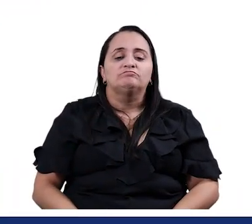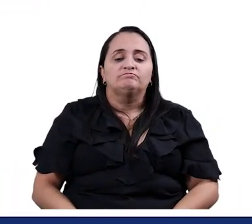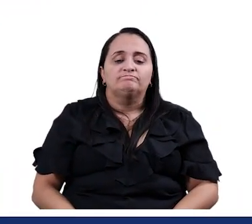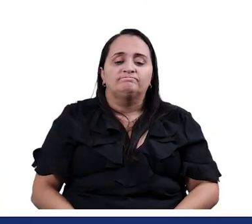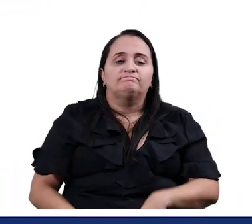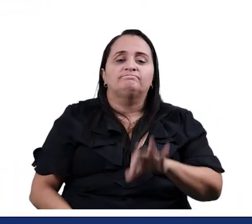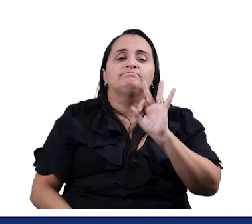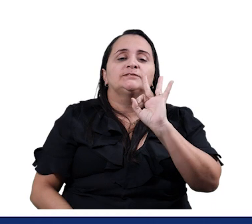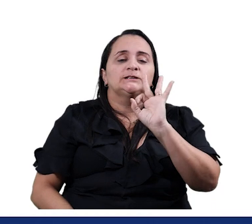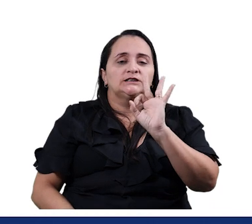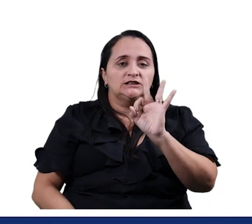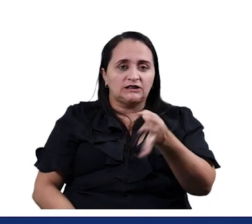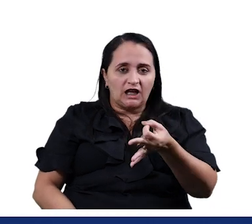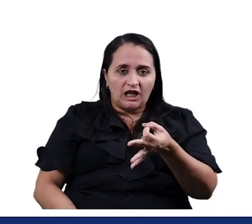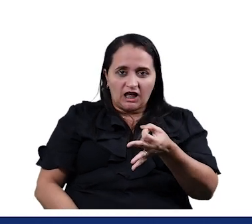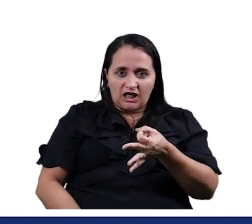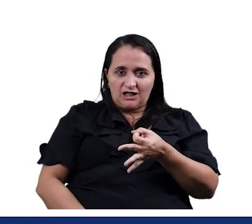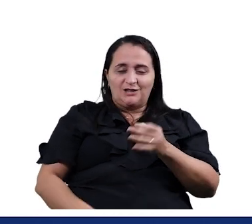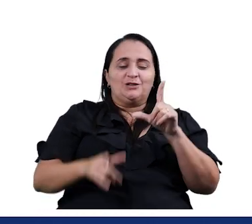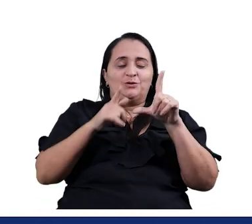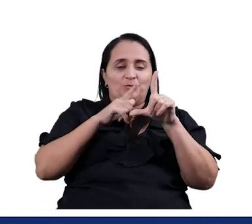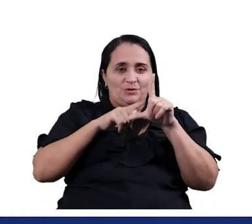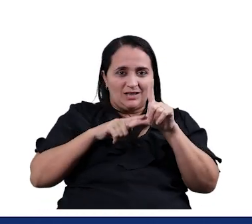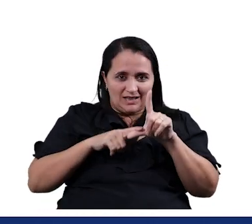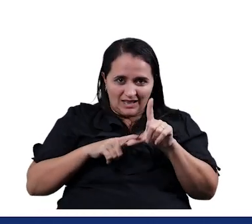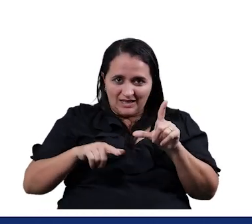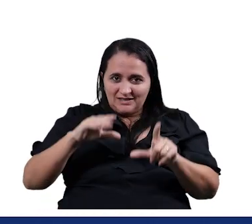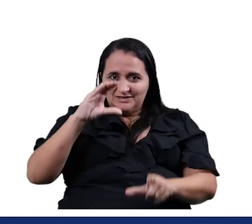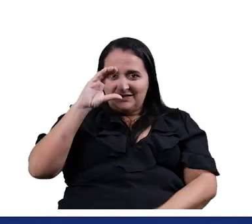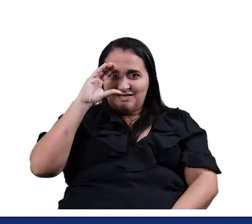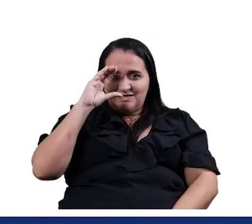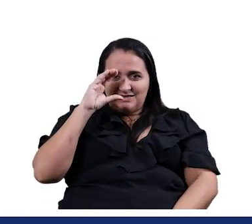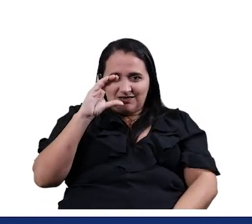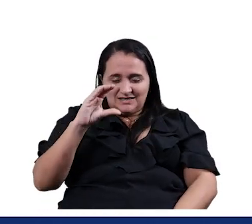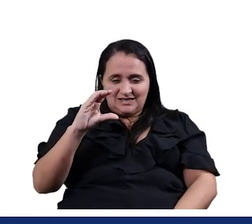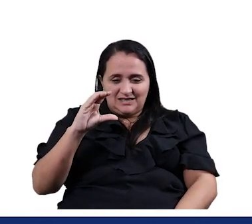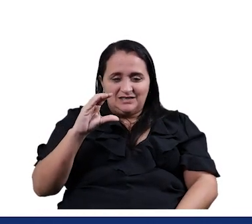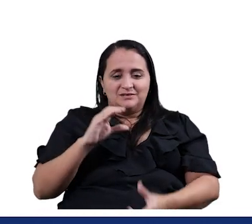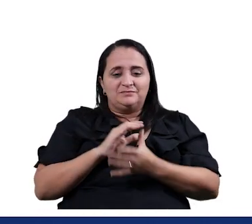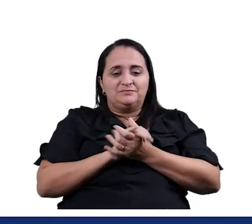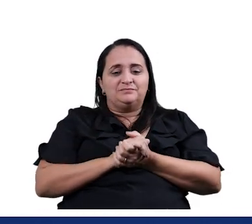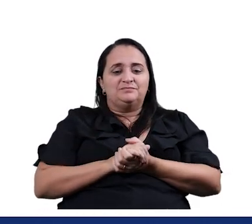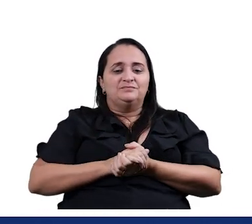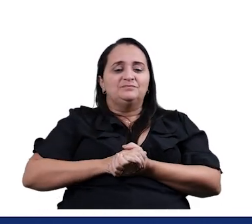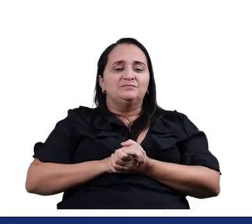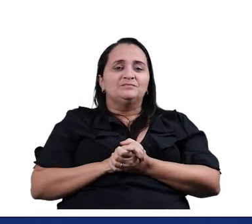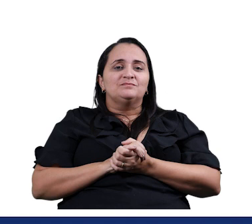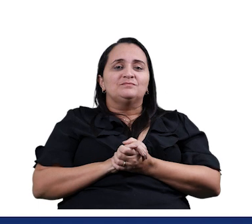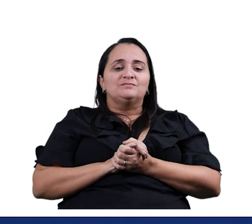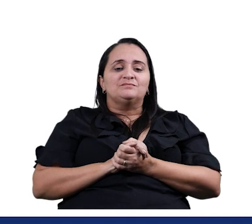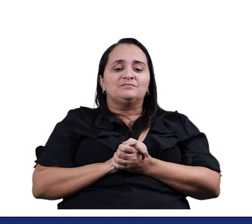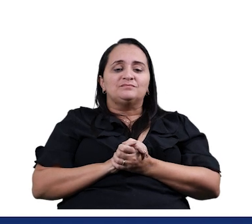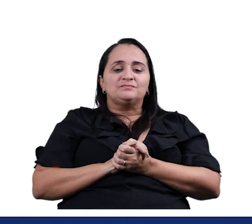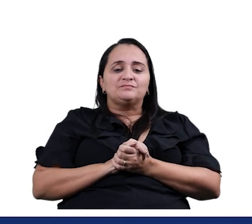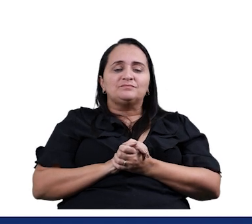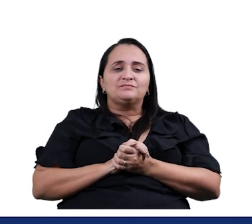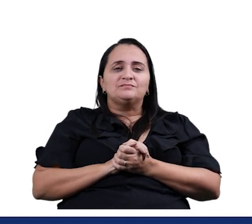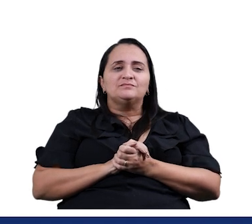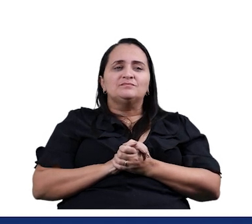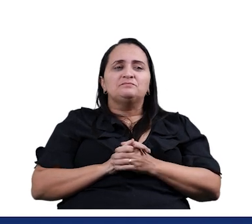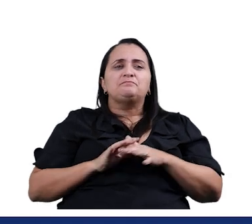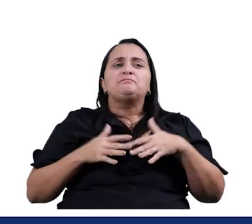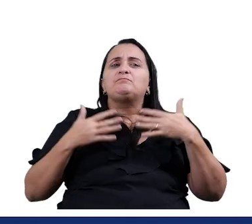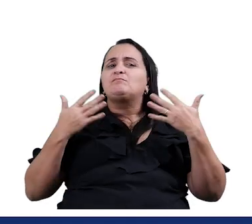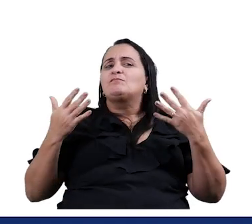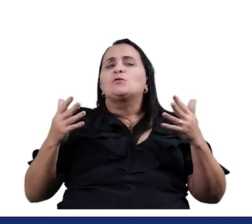Resposta certa, letra C, ficou em primeiro lugar. Caminhando, qual é o